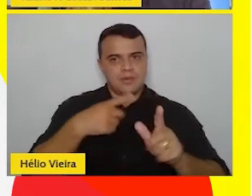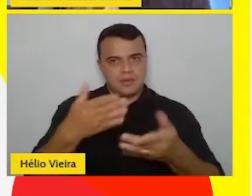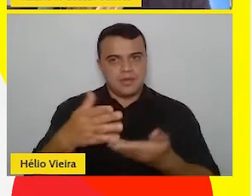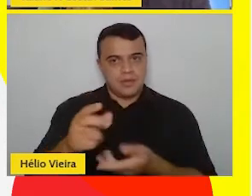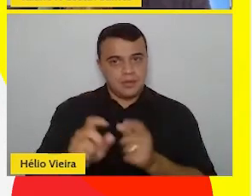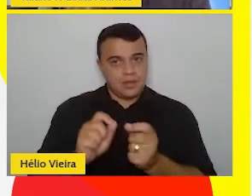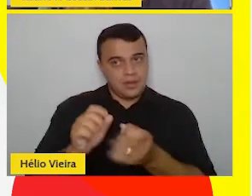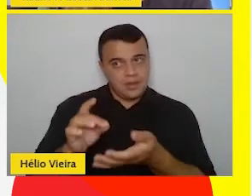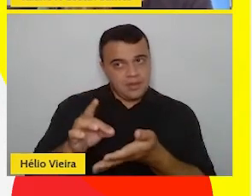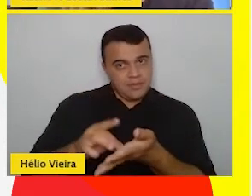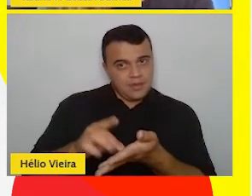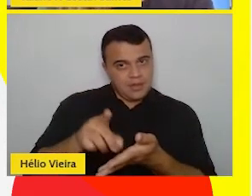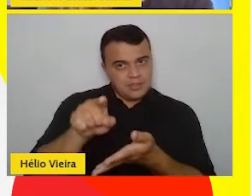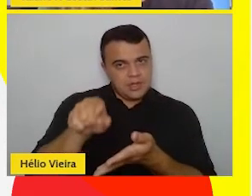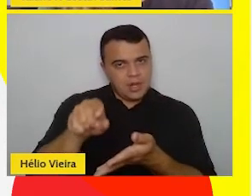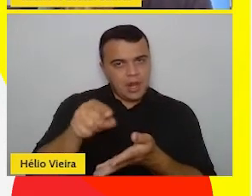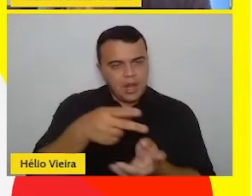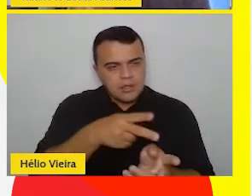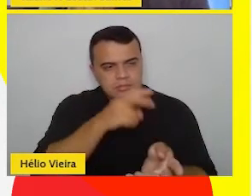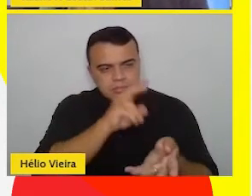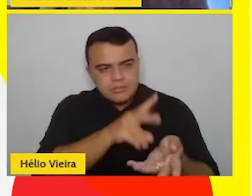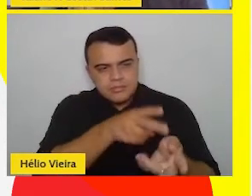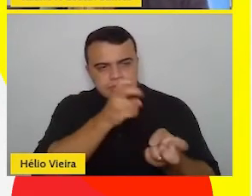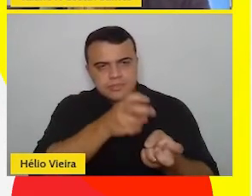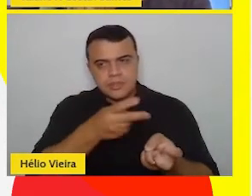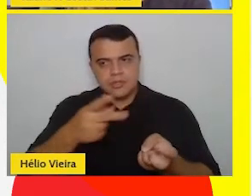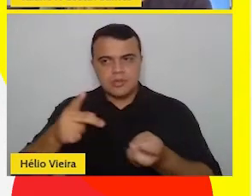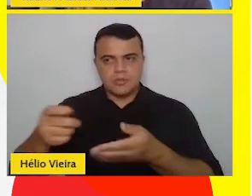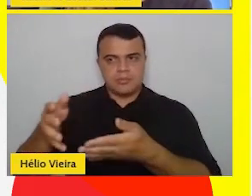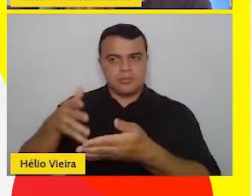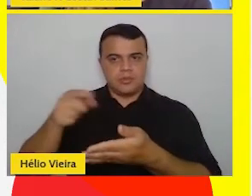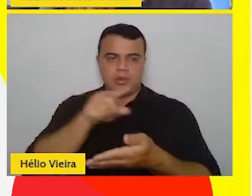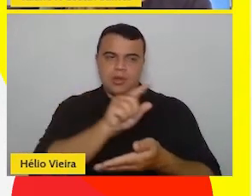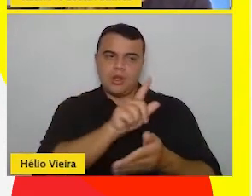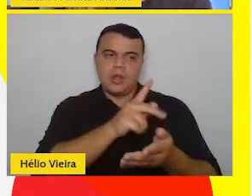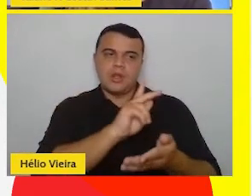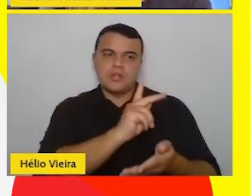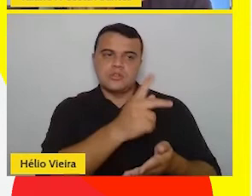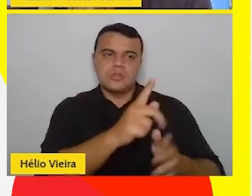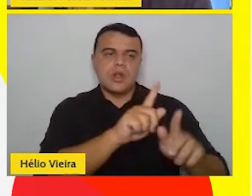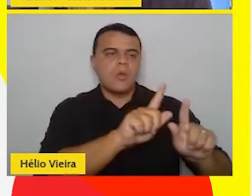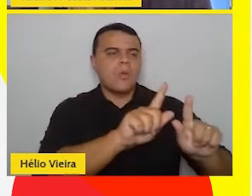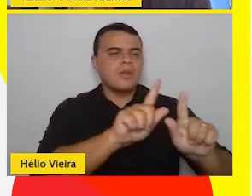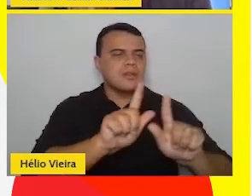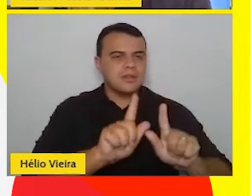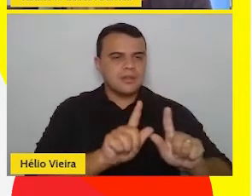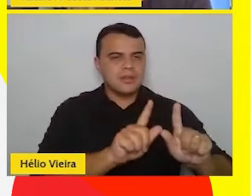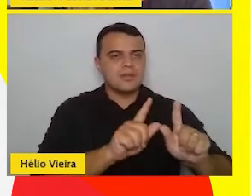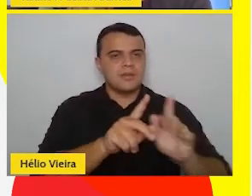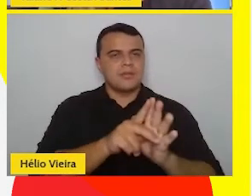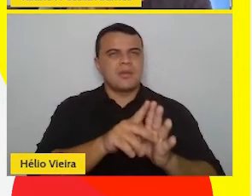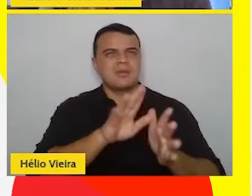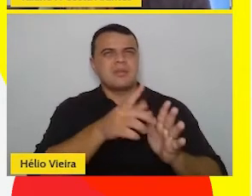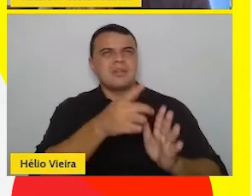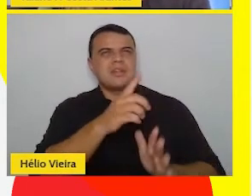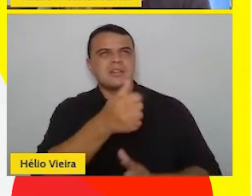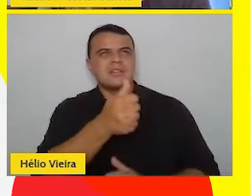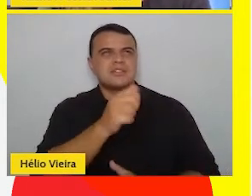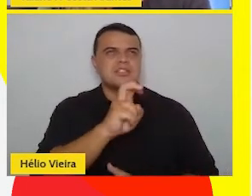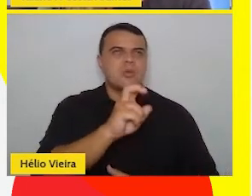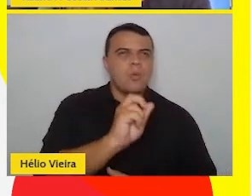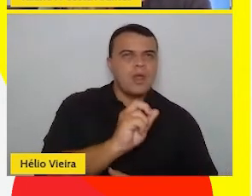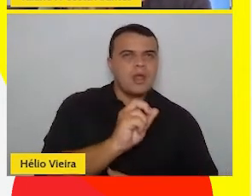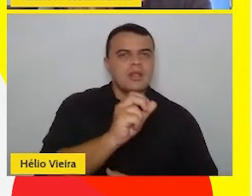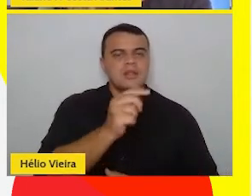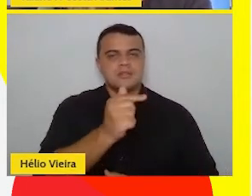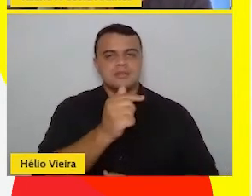Na verdade, ele se inspira a maioria das suas obras em histórias em quadrinhos da década de 50 até uma década